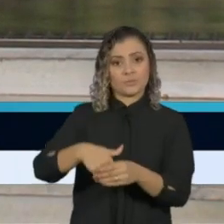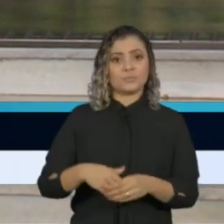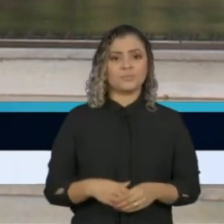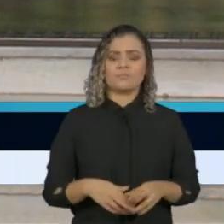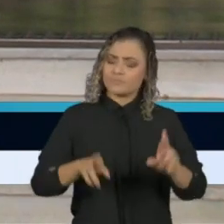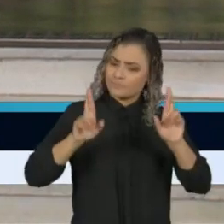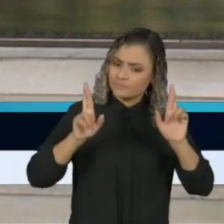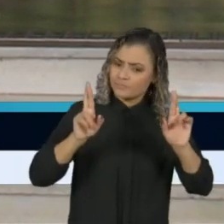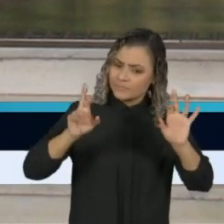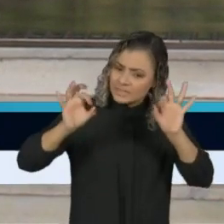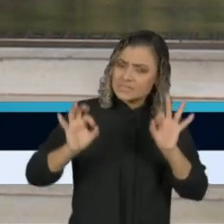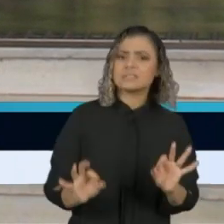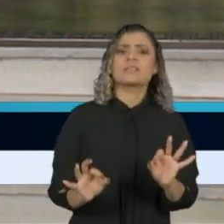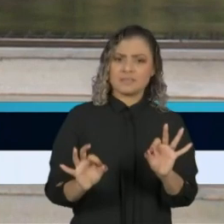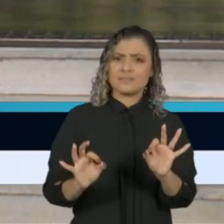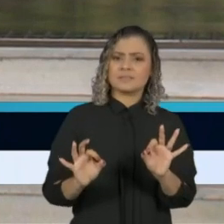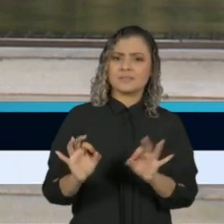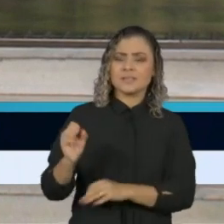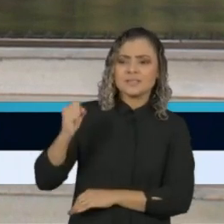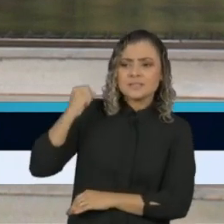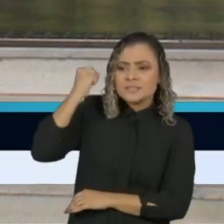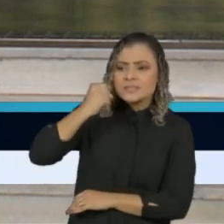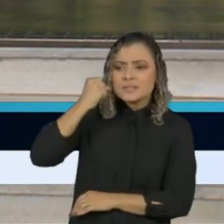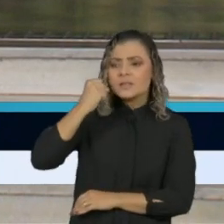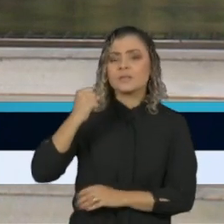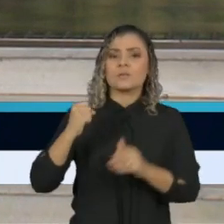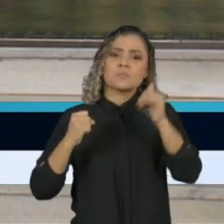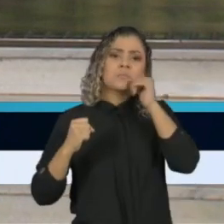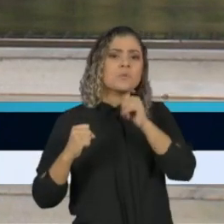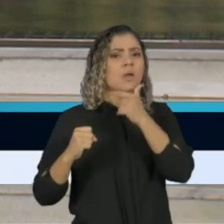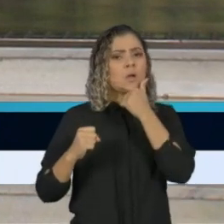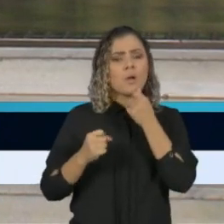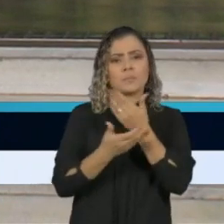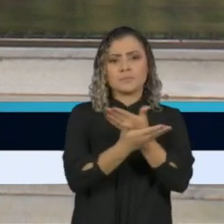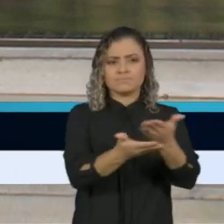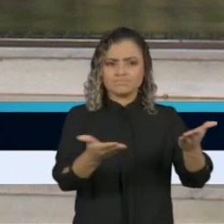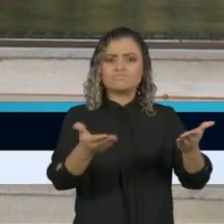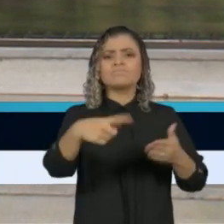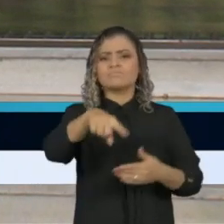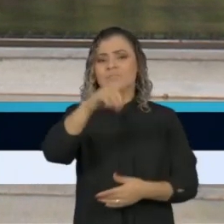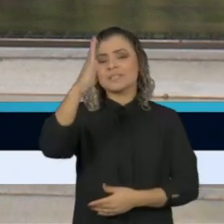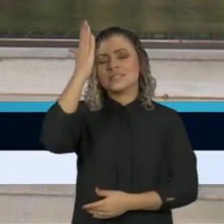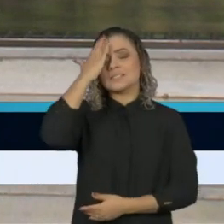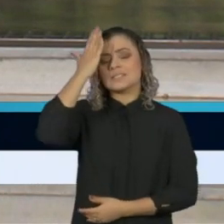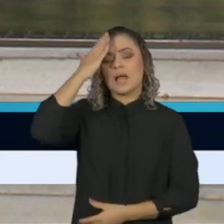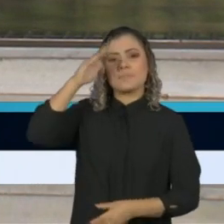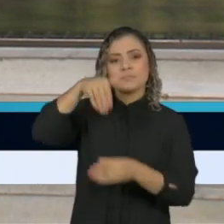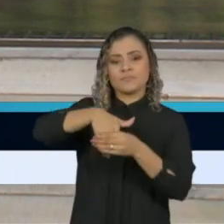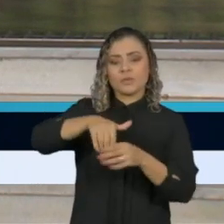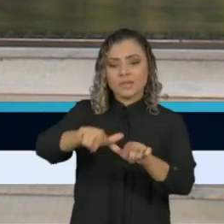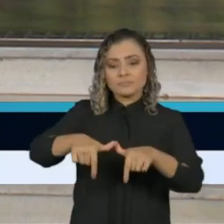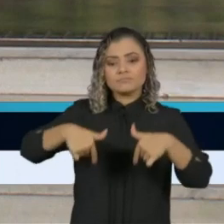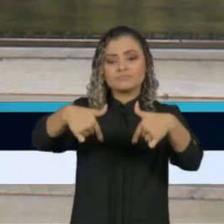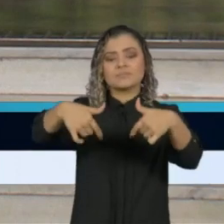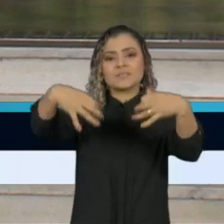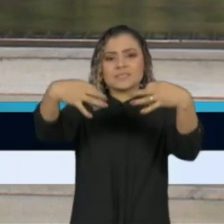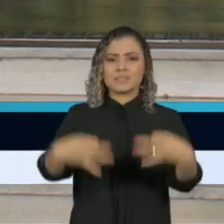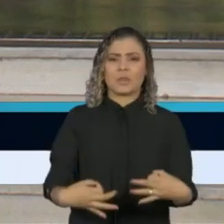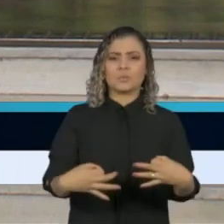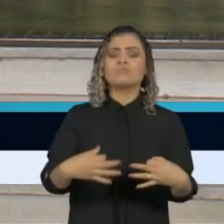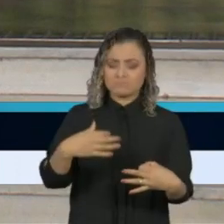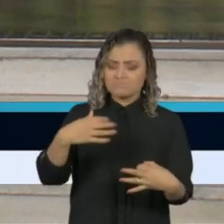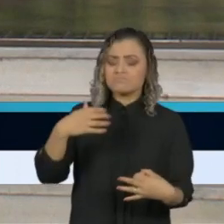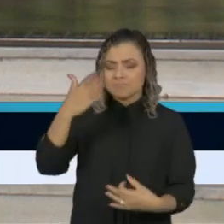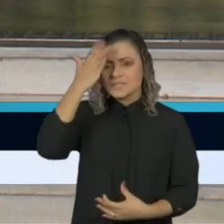tenho certeza de que senadoras e senadores da República saberão ter um ato humanitário e reconhecer